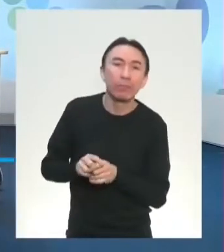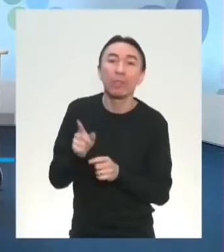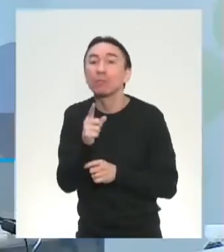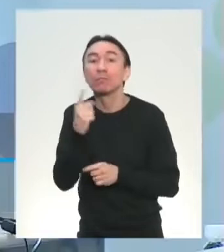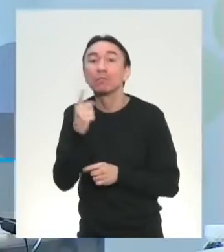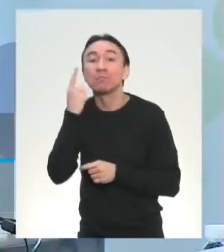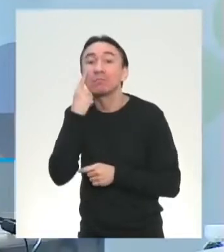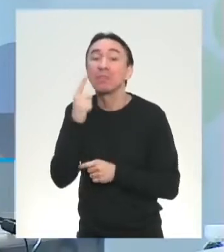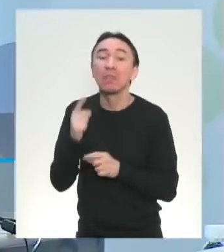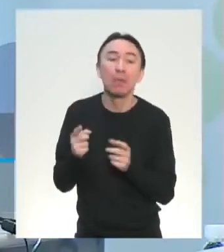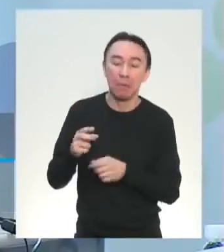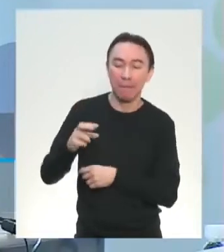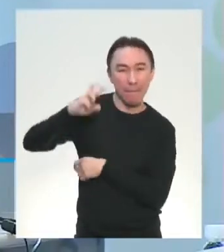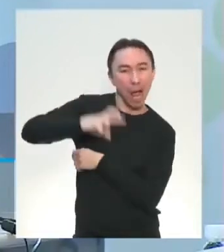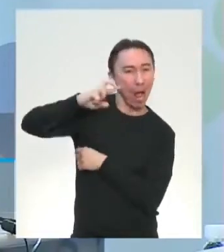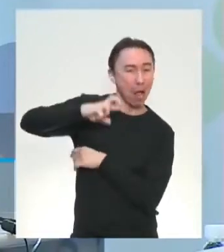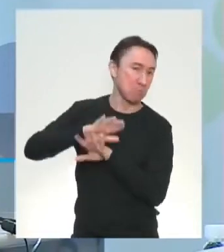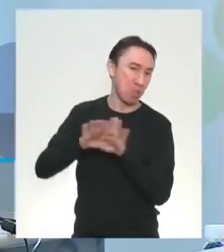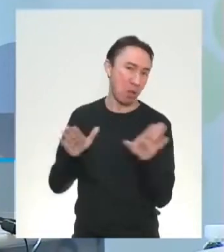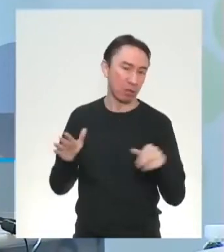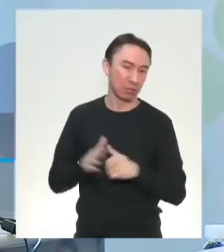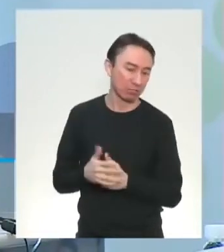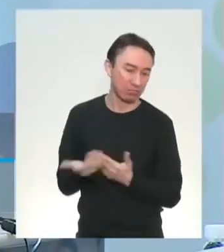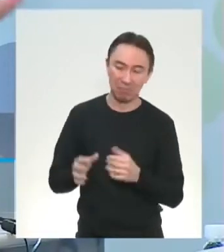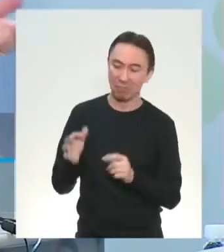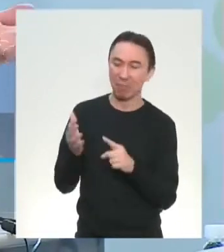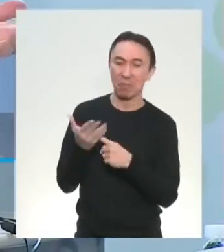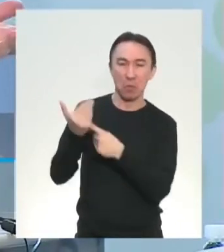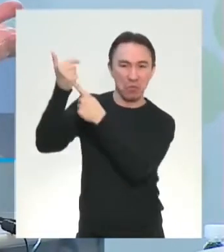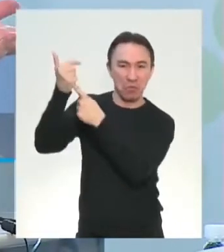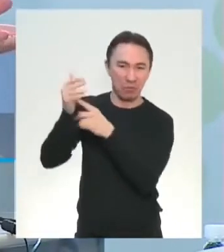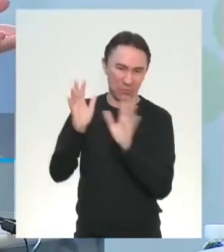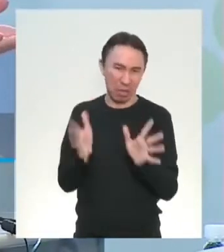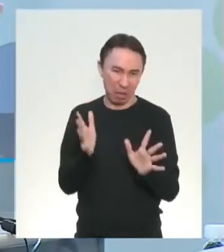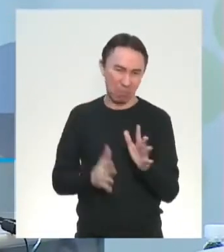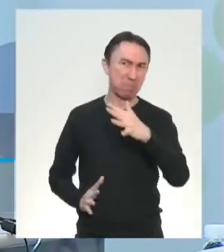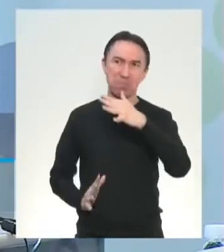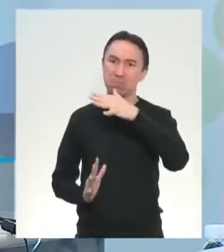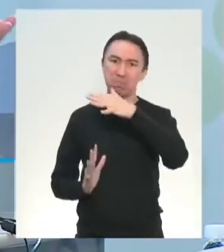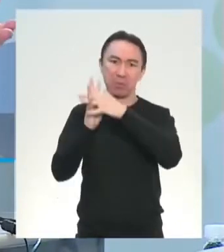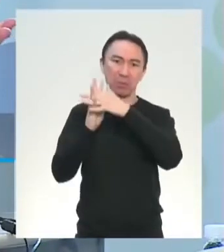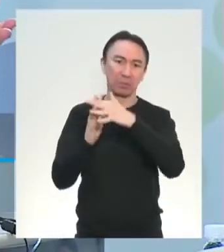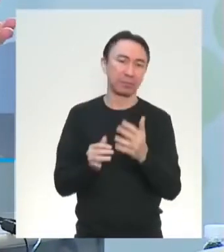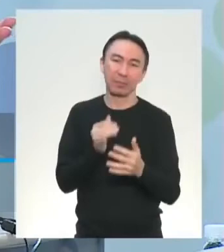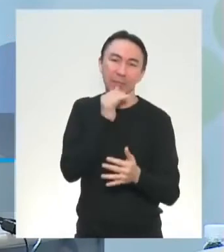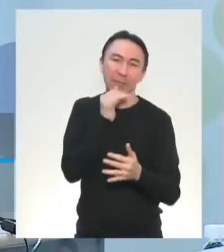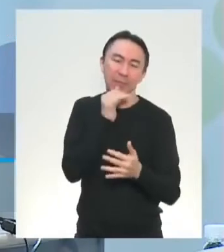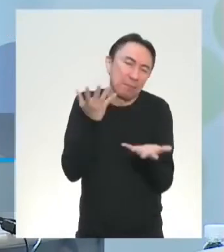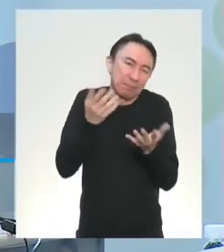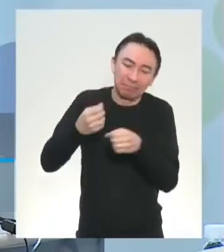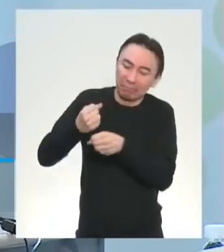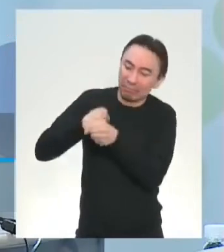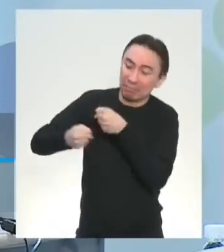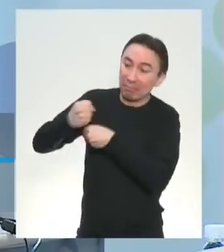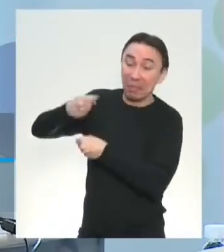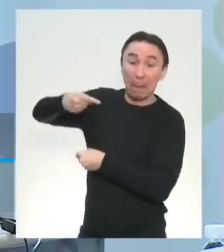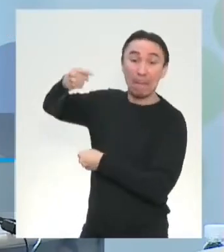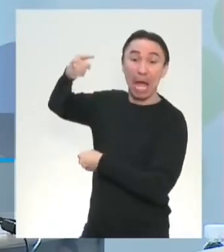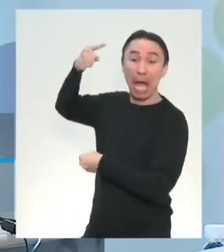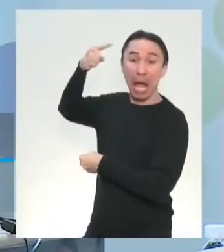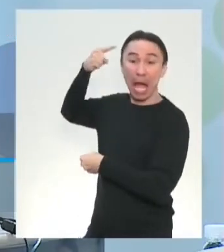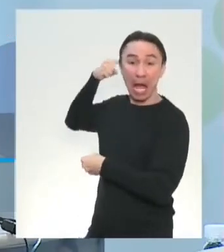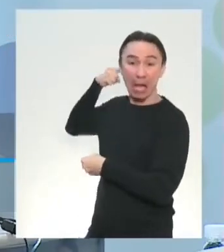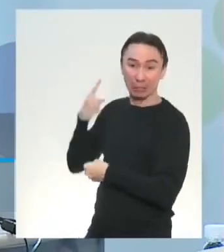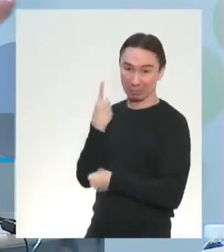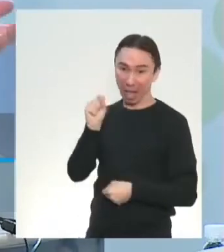tem aí, bem avançada, né? Se a gente comparar, né, a previsão meteorológica de 10 anos atrás, né, ela errava muito